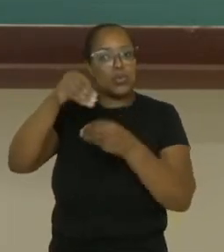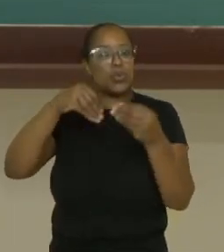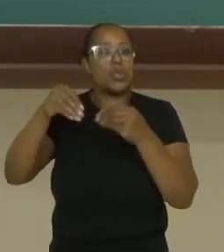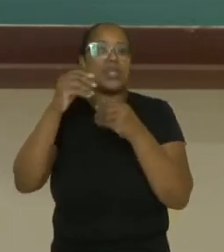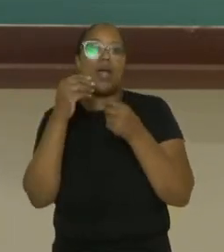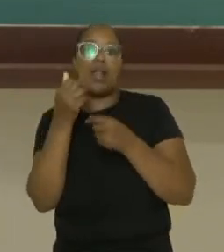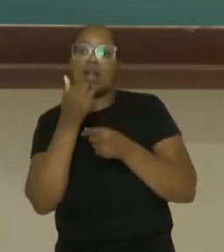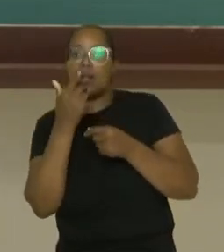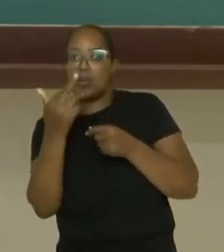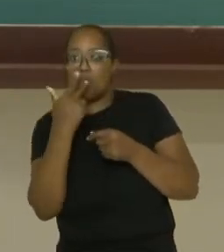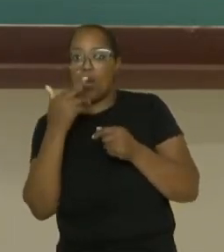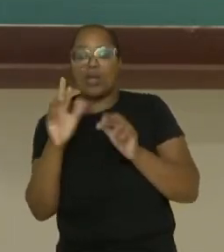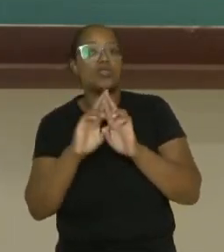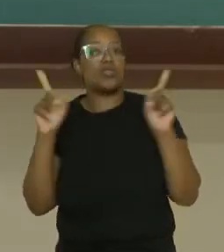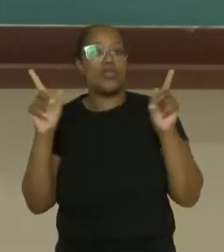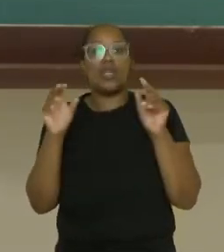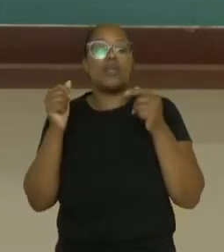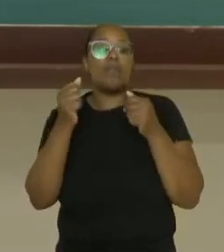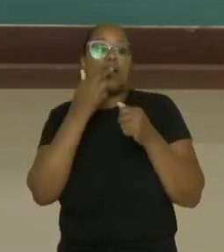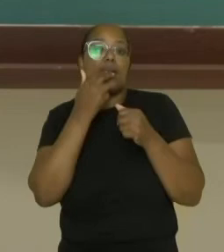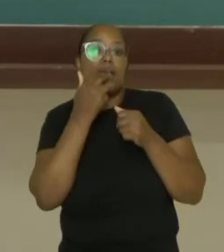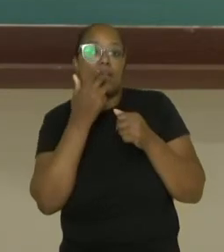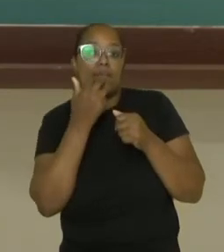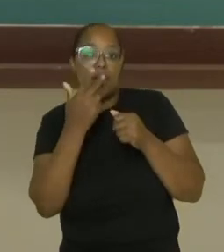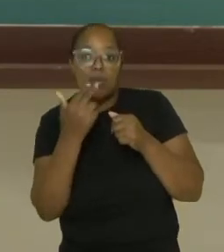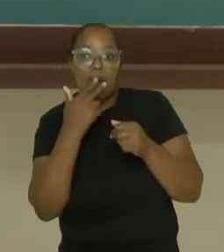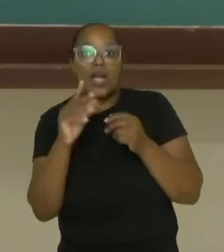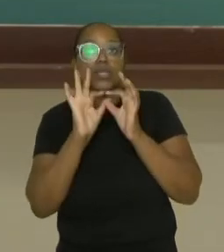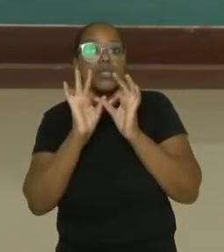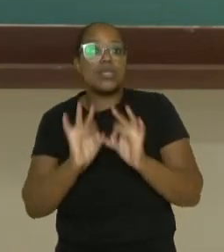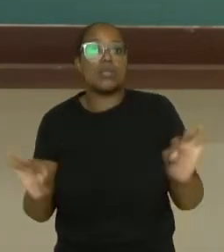numa lógica simbólica, que vai usar símbolos.